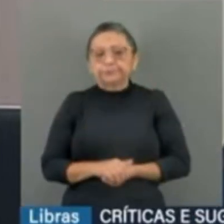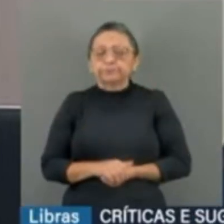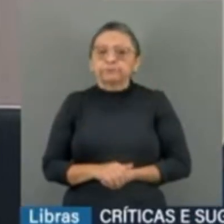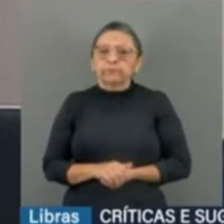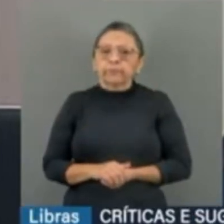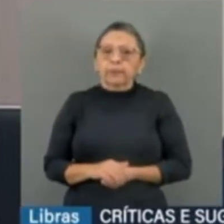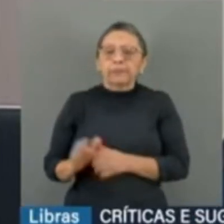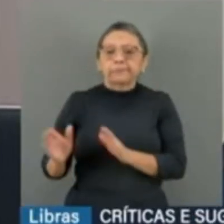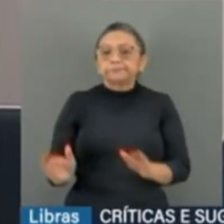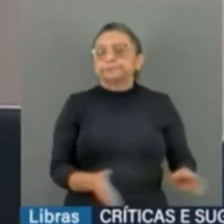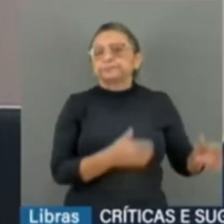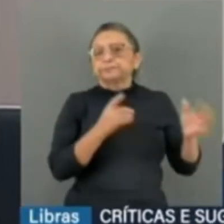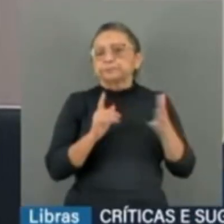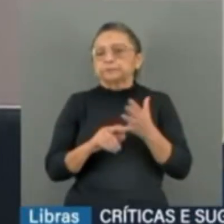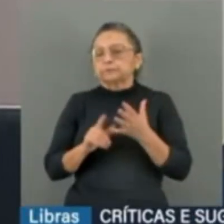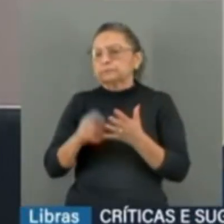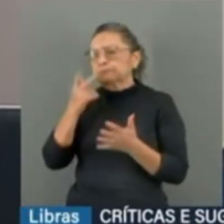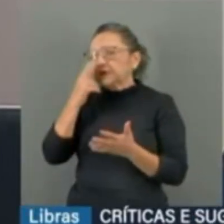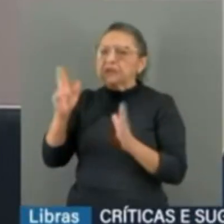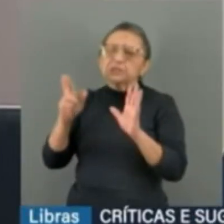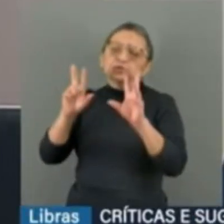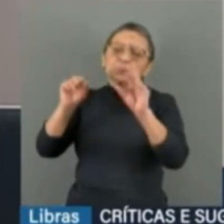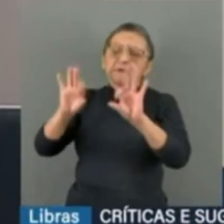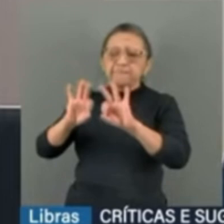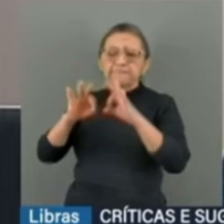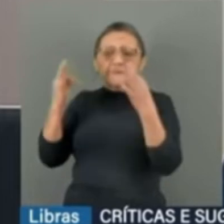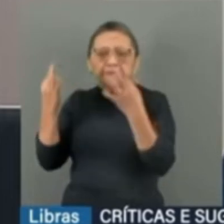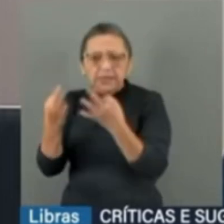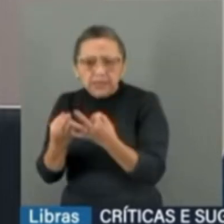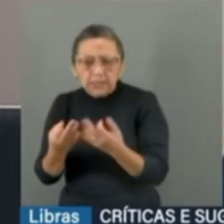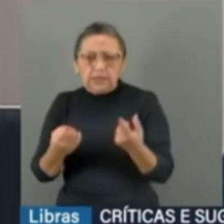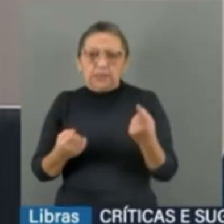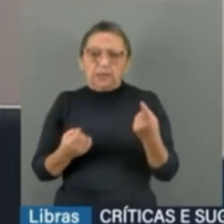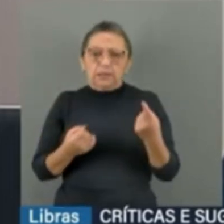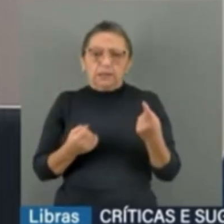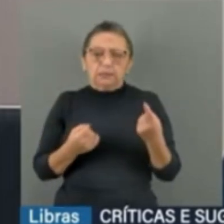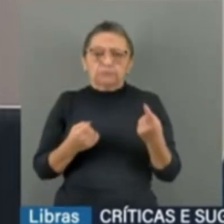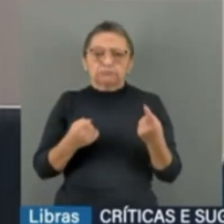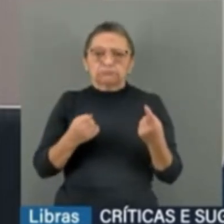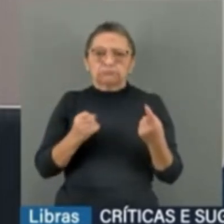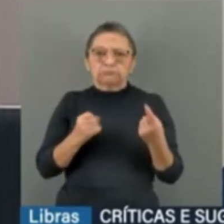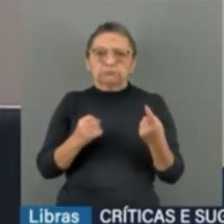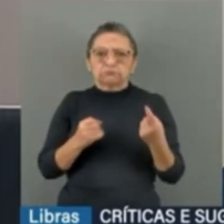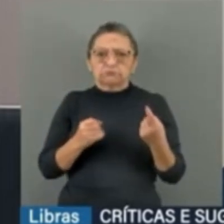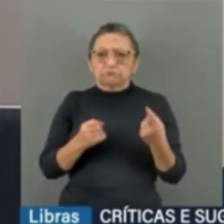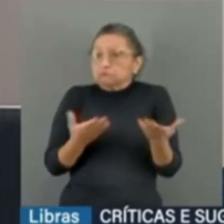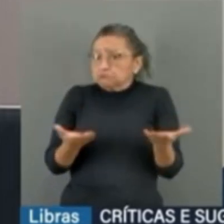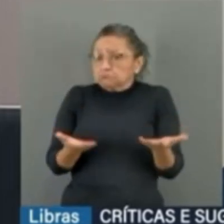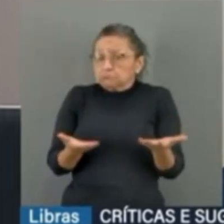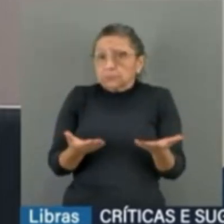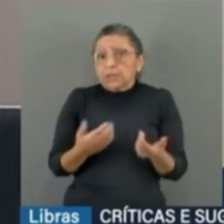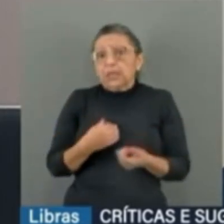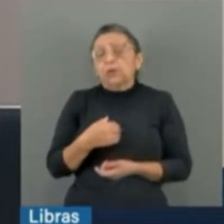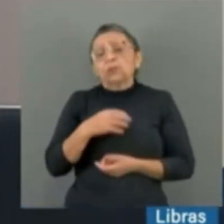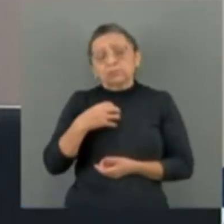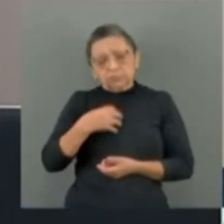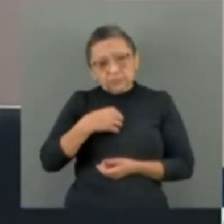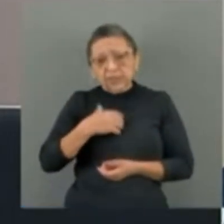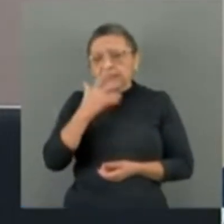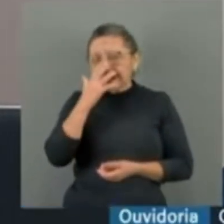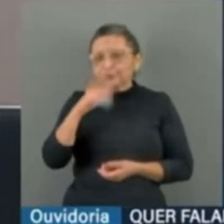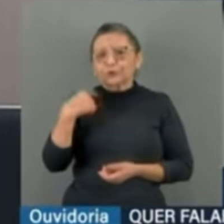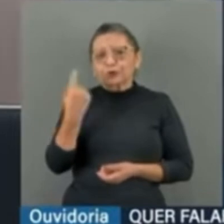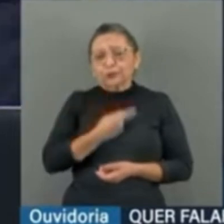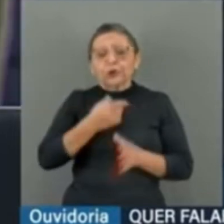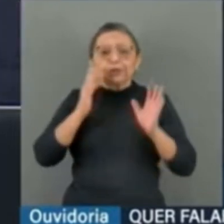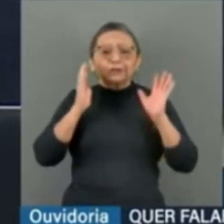às relações familiares formadas no ambiente homoafetivo, eu creio que nós já estamos